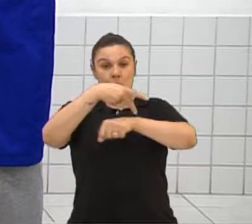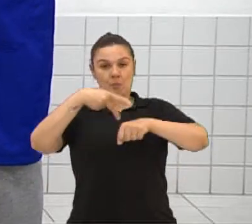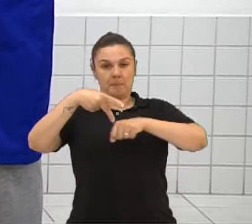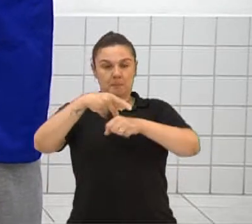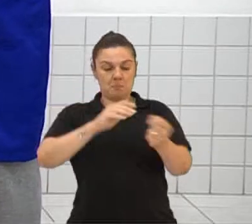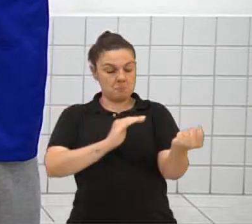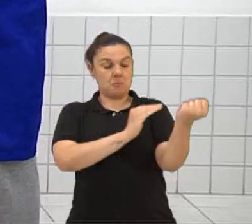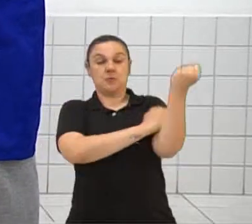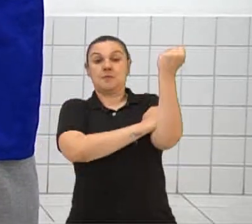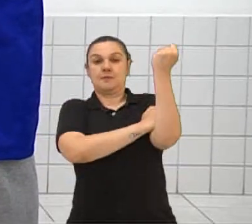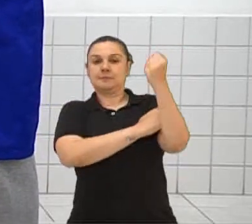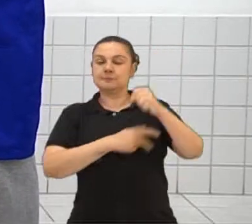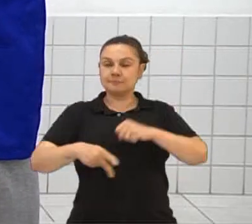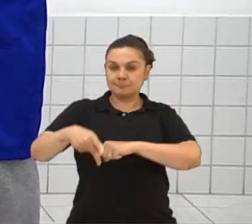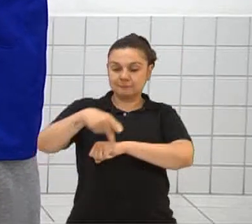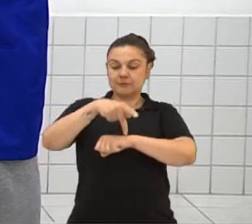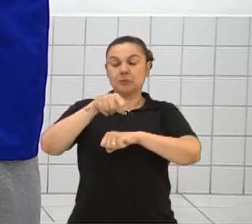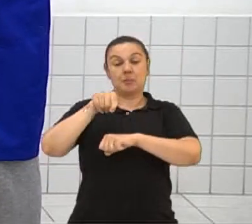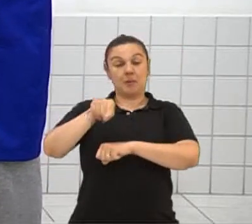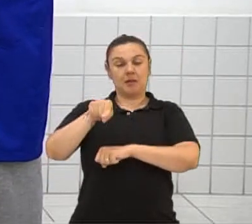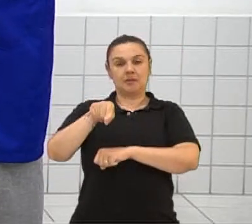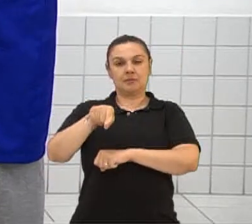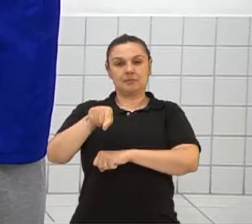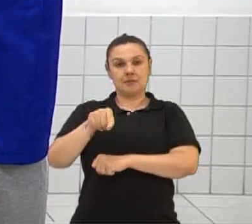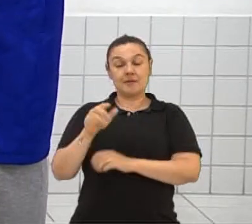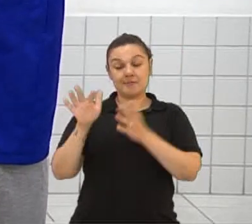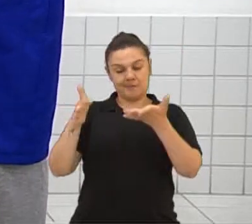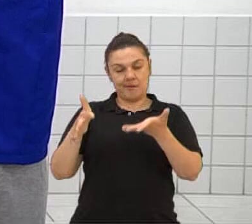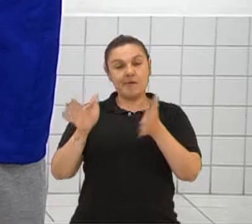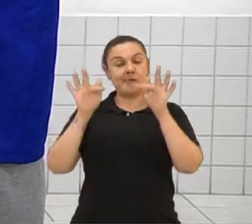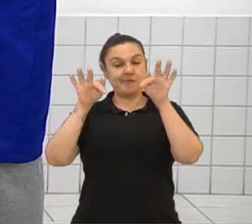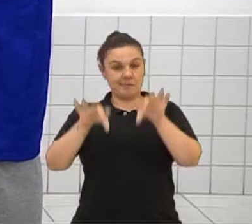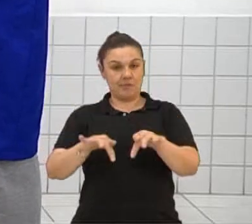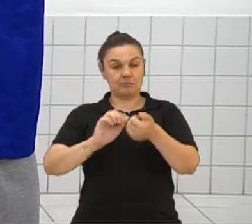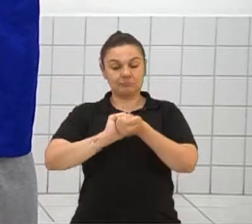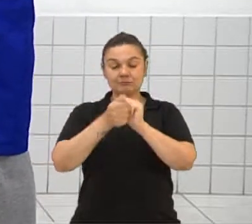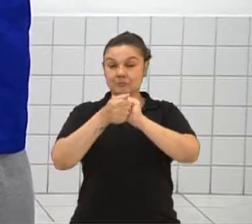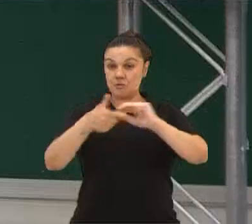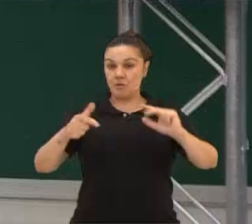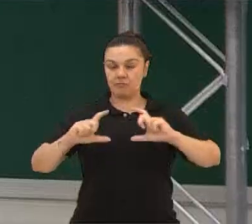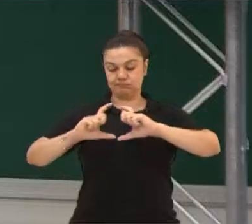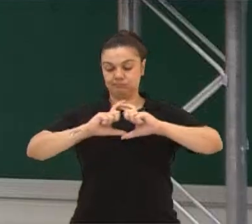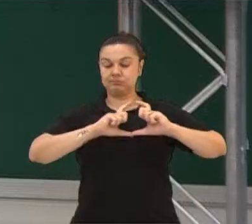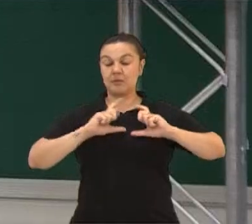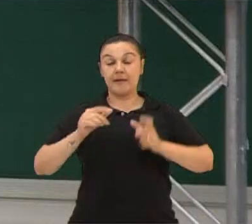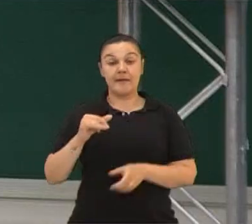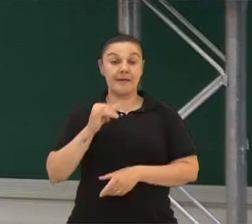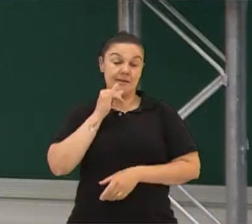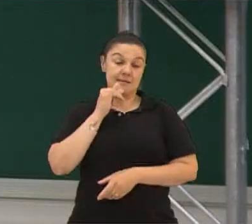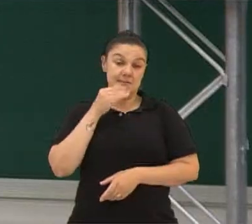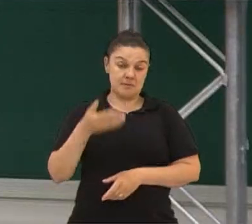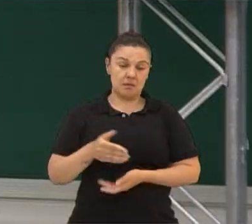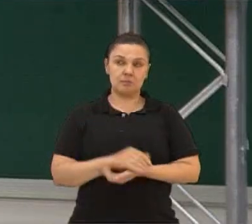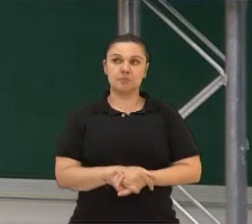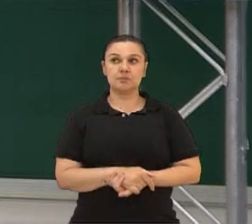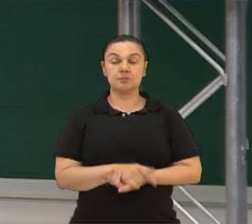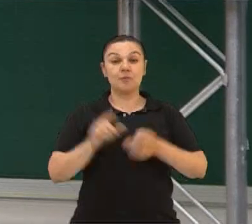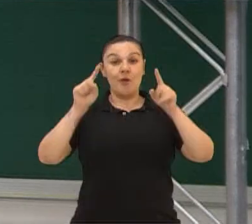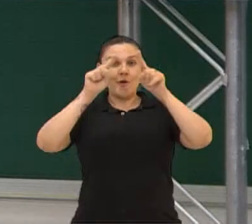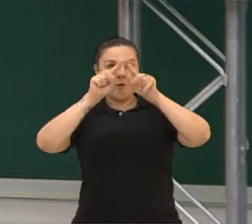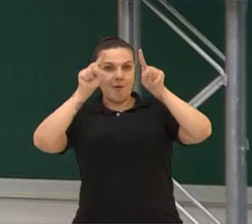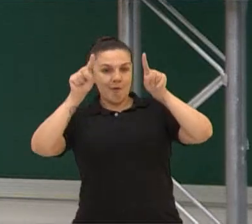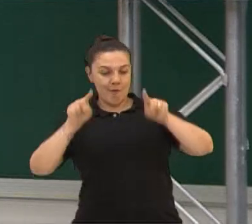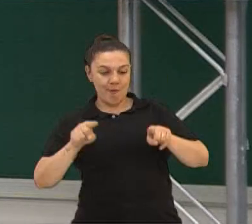poderio da nação através, principalmente, dos resultados esportivos. Então, Um exemplo que a gente pode dar era o quadro